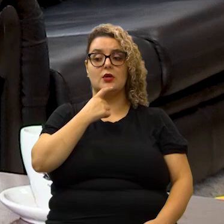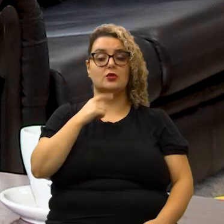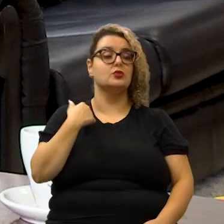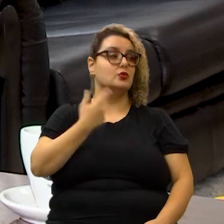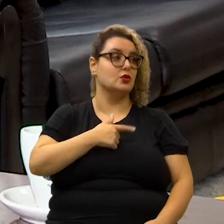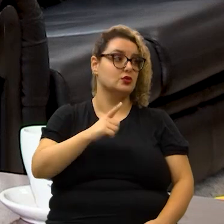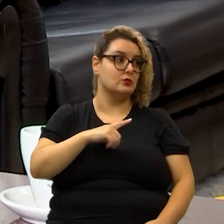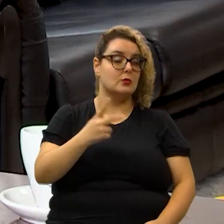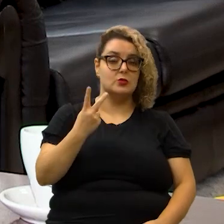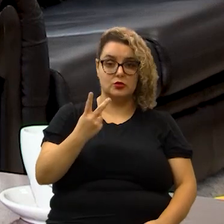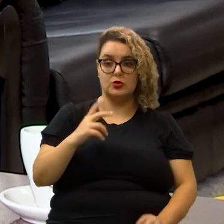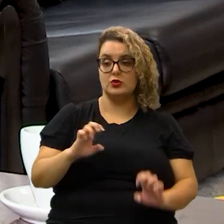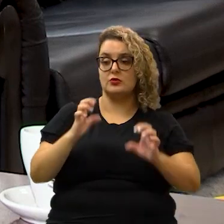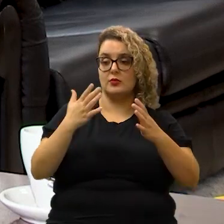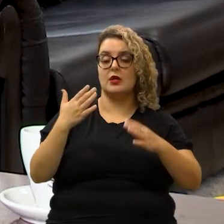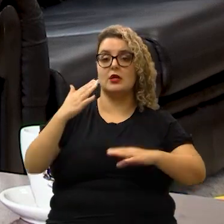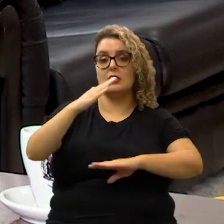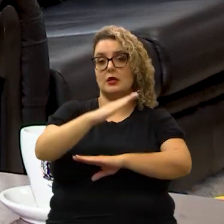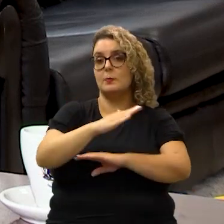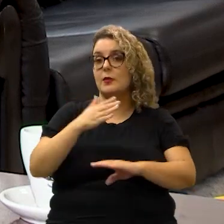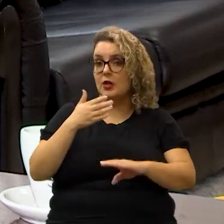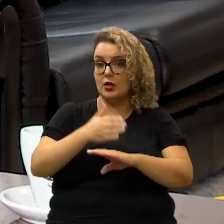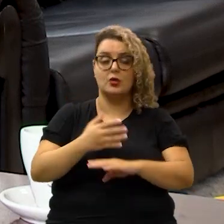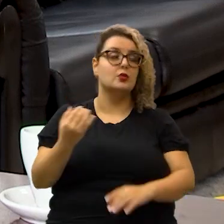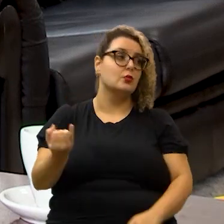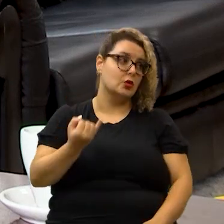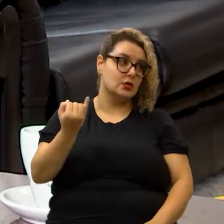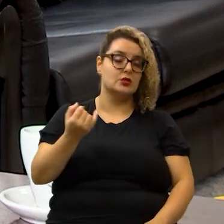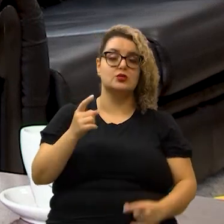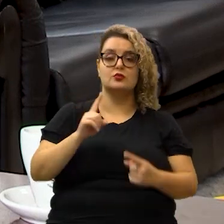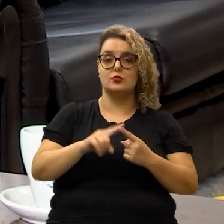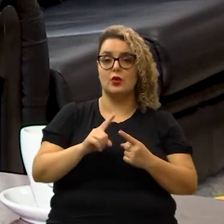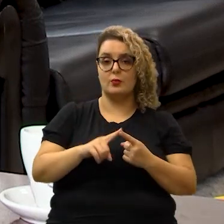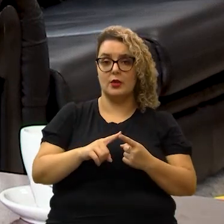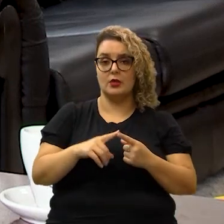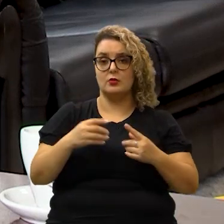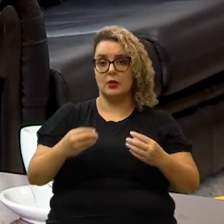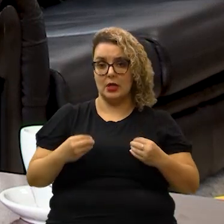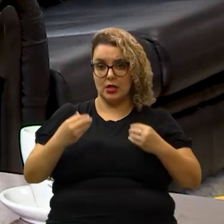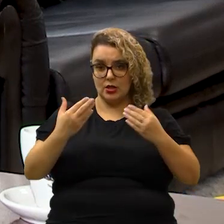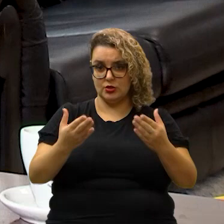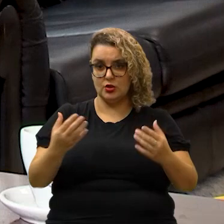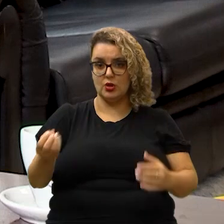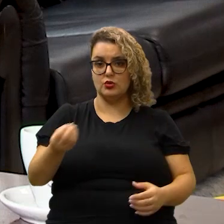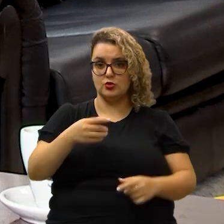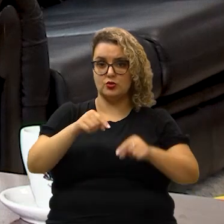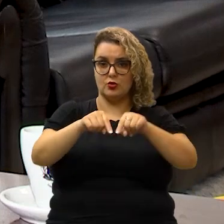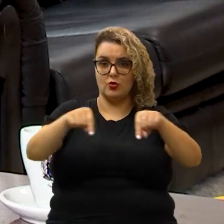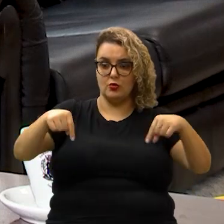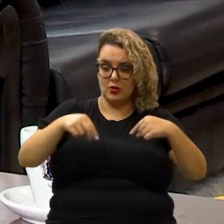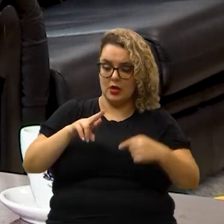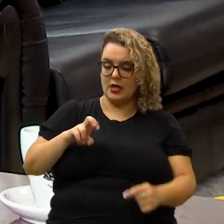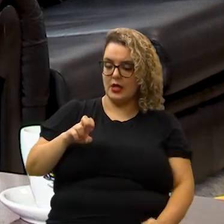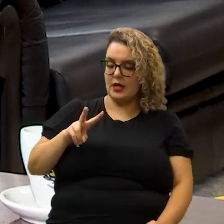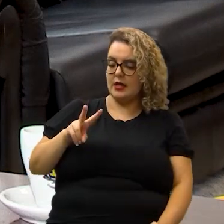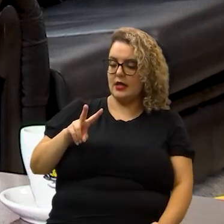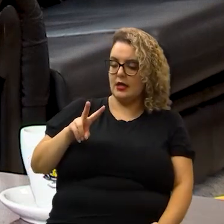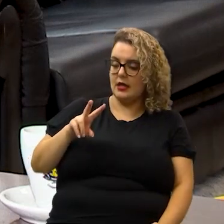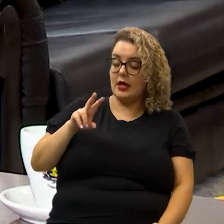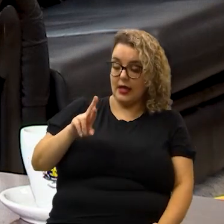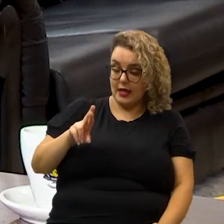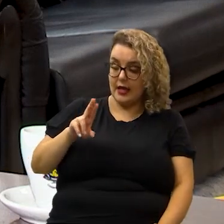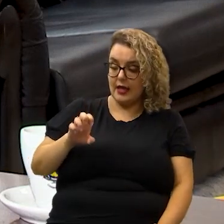que a Câmara participou, fundamentais. Primeiro foi a entrega de um novo reservatório de água tratada na região